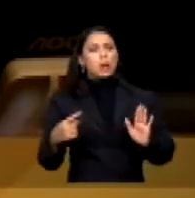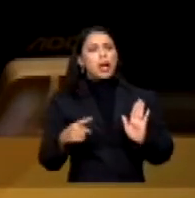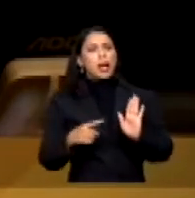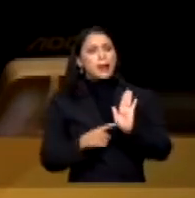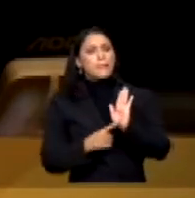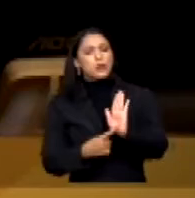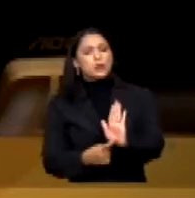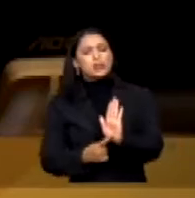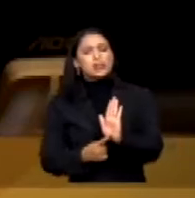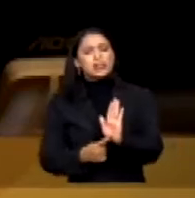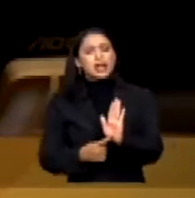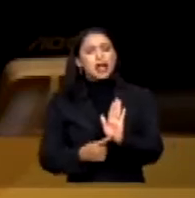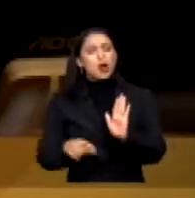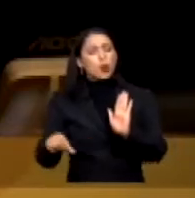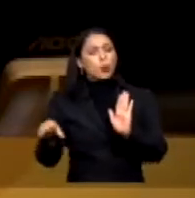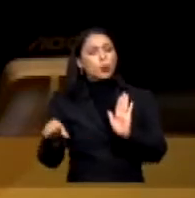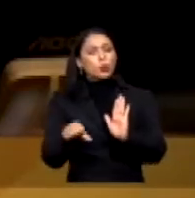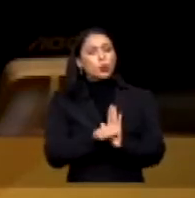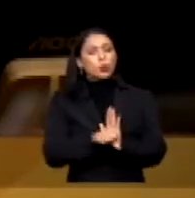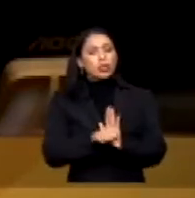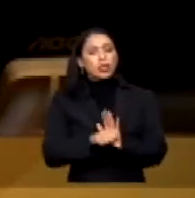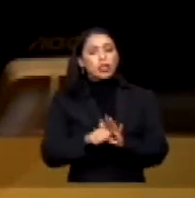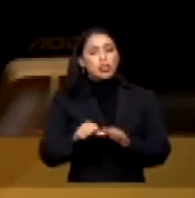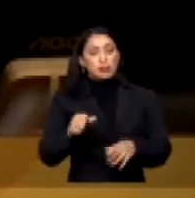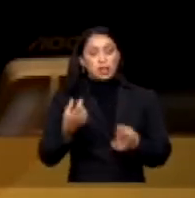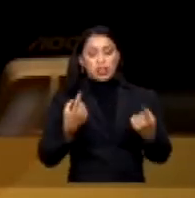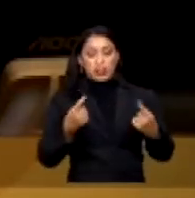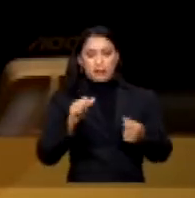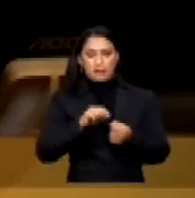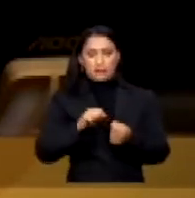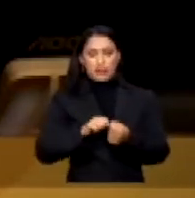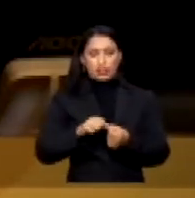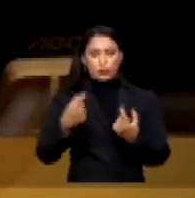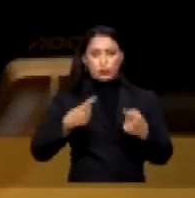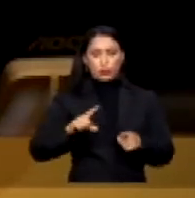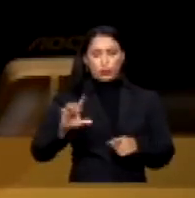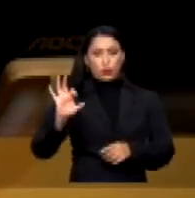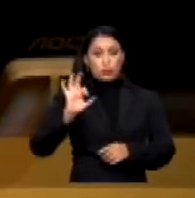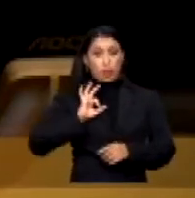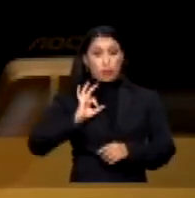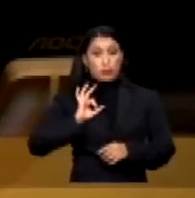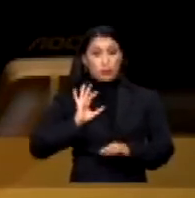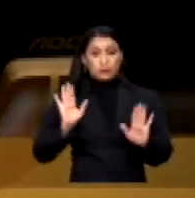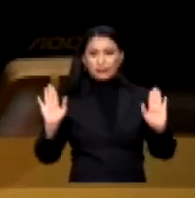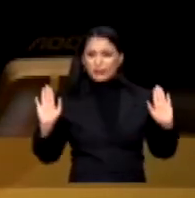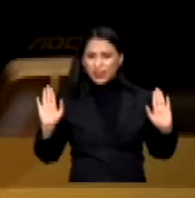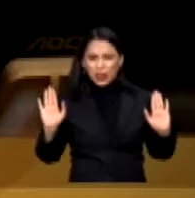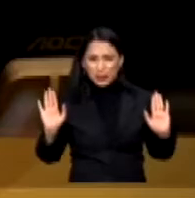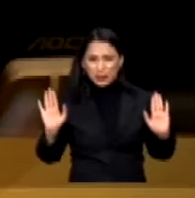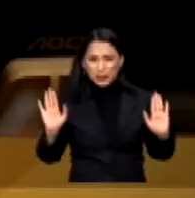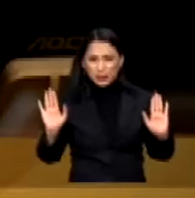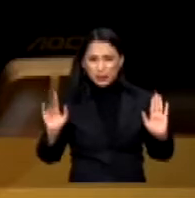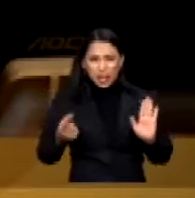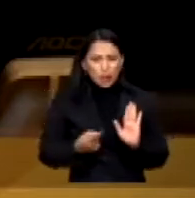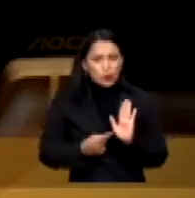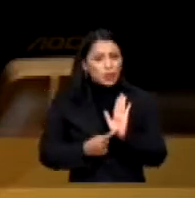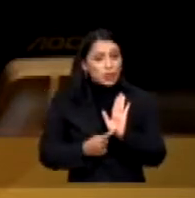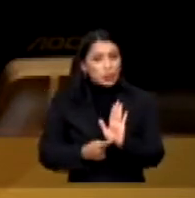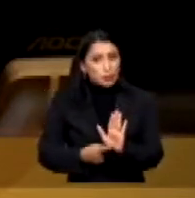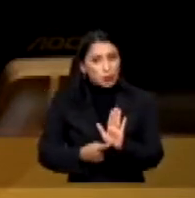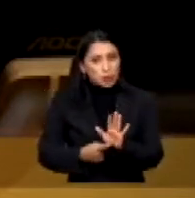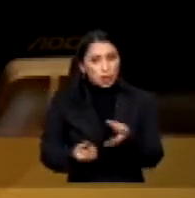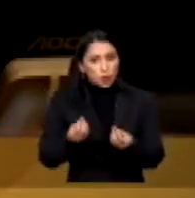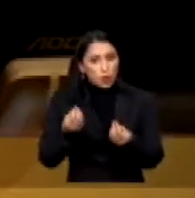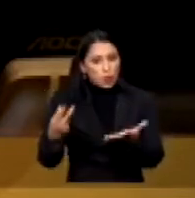toda a perversidade praticada por agentes do Estado na escuta telefônica. Esse desenho diabólico